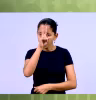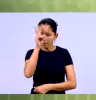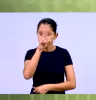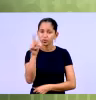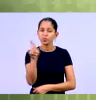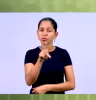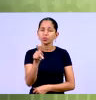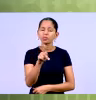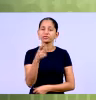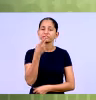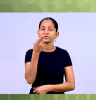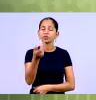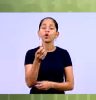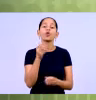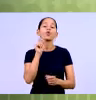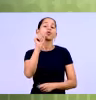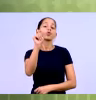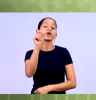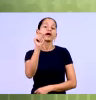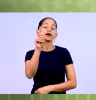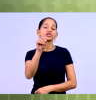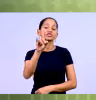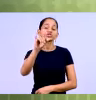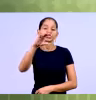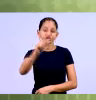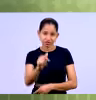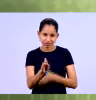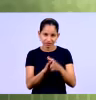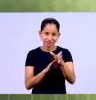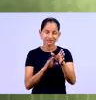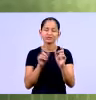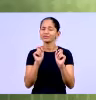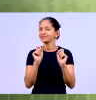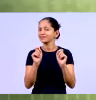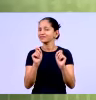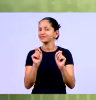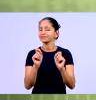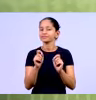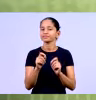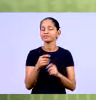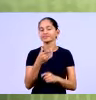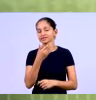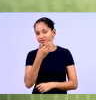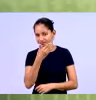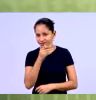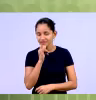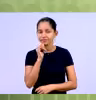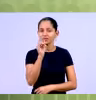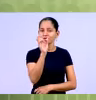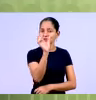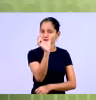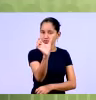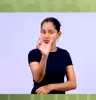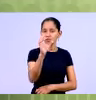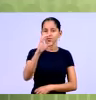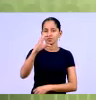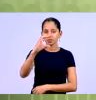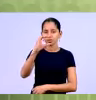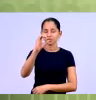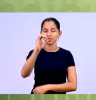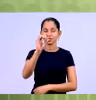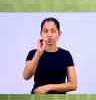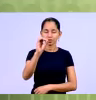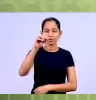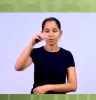seria comandita, né? Só para mera curiosidade, tá? Comandita é um nome que veio da Itália, muitas das